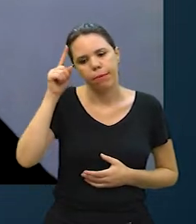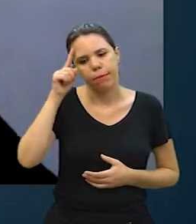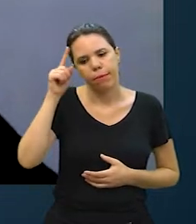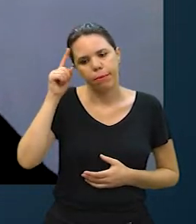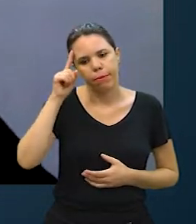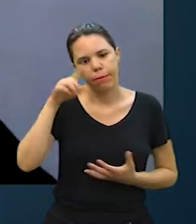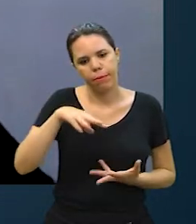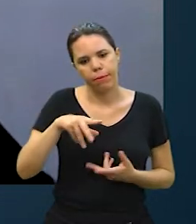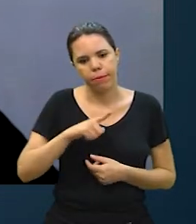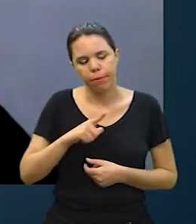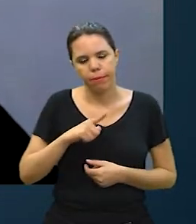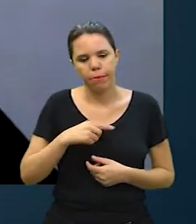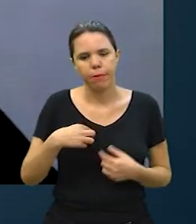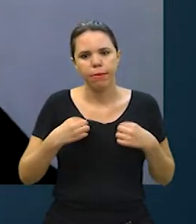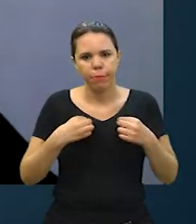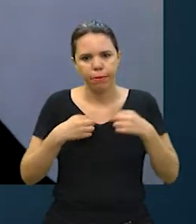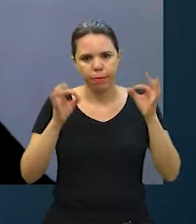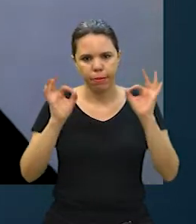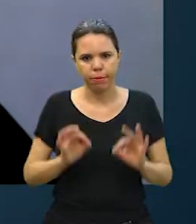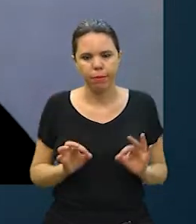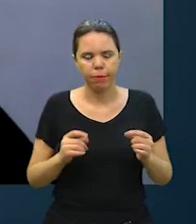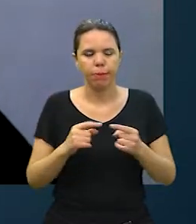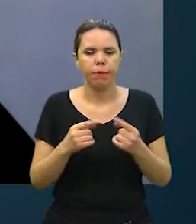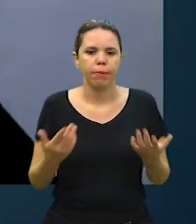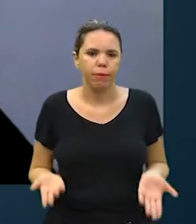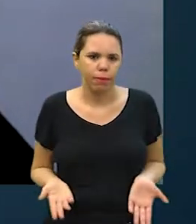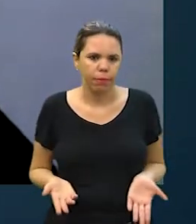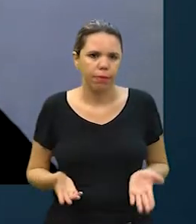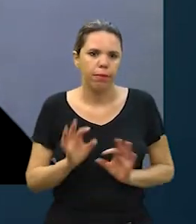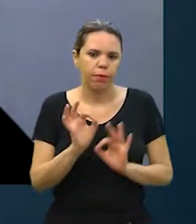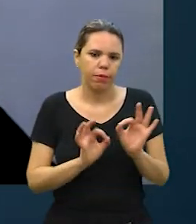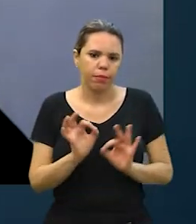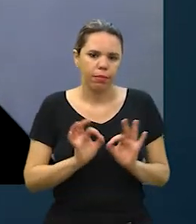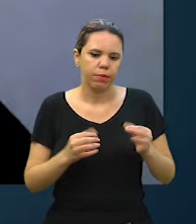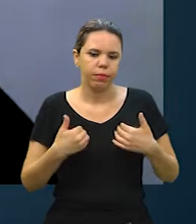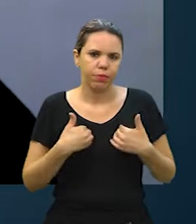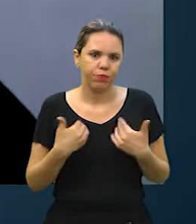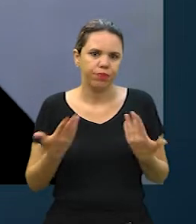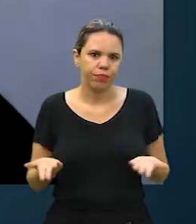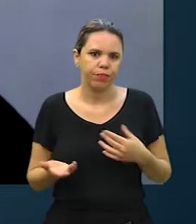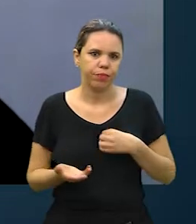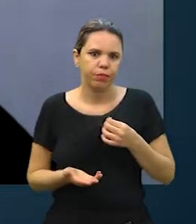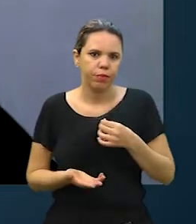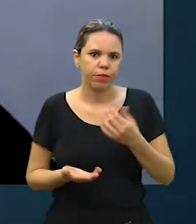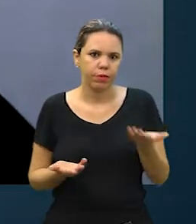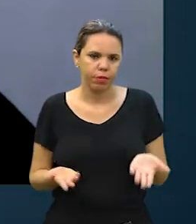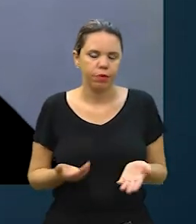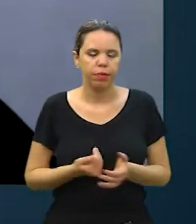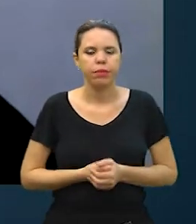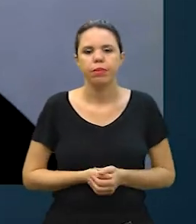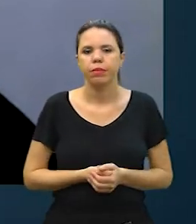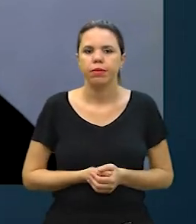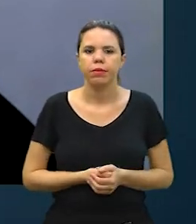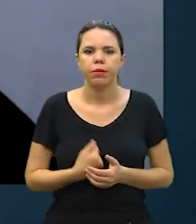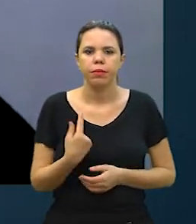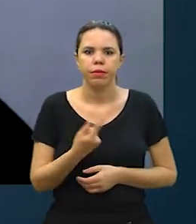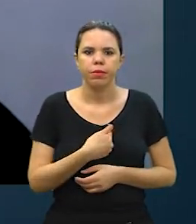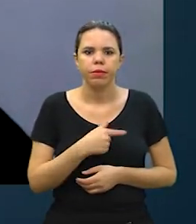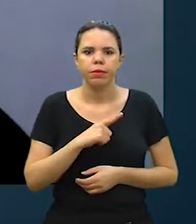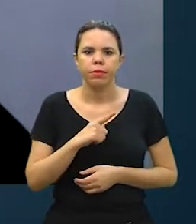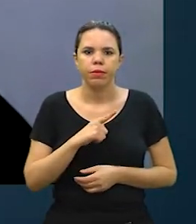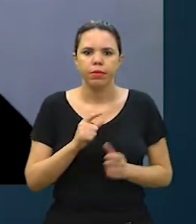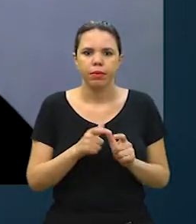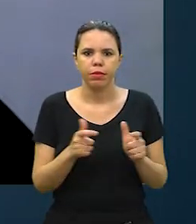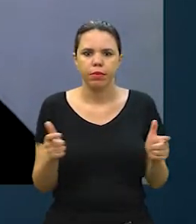Então todo mundo tem que estar com a roupa bem vestida, bem arrumada, ajustada ao seu corpo. Daí a gente teve